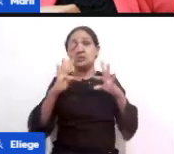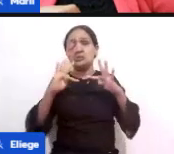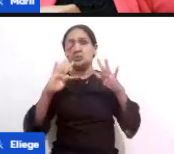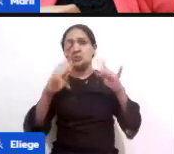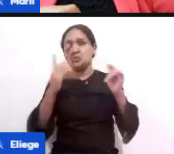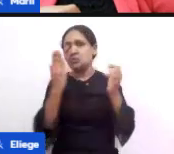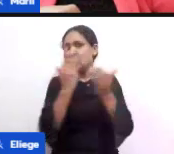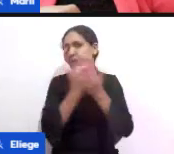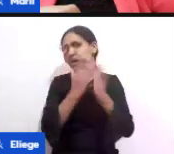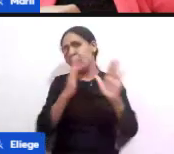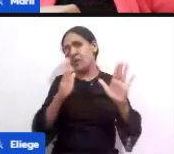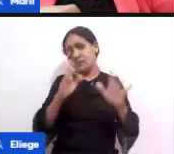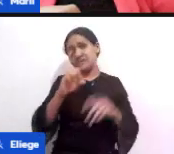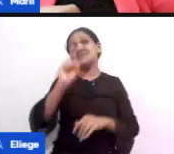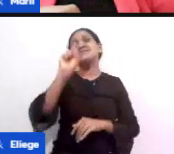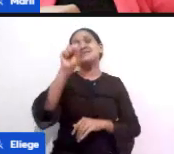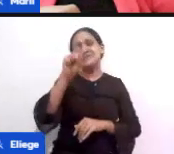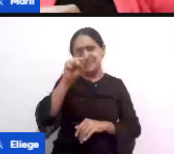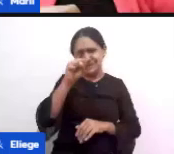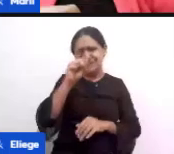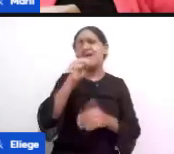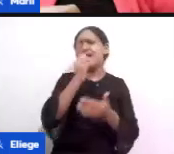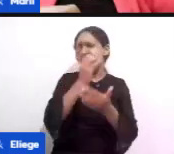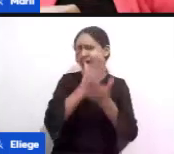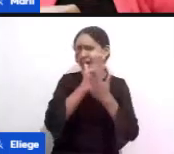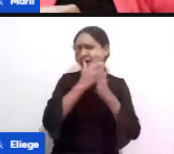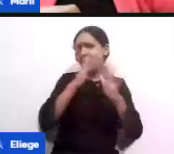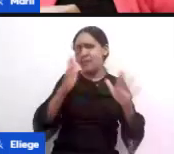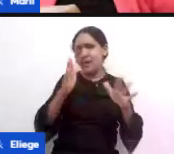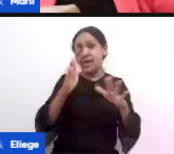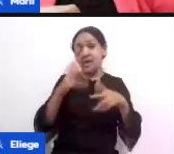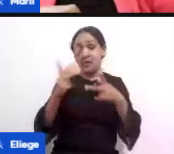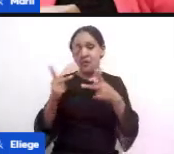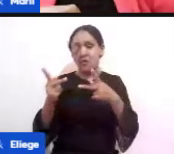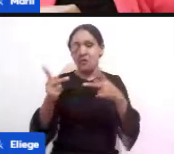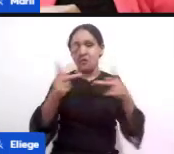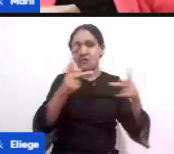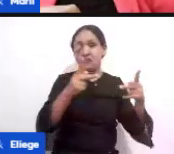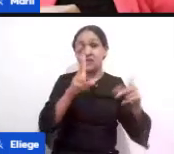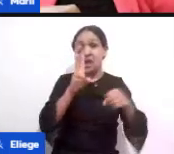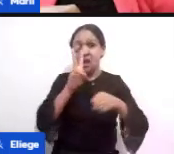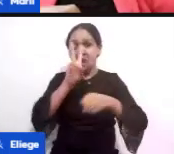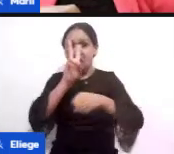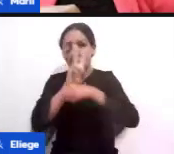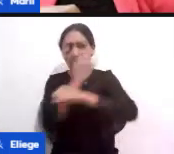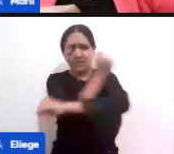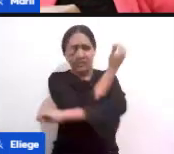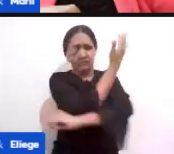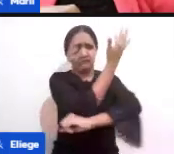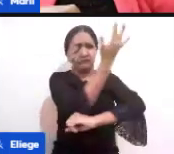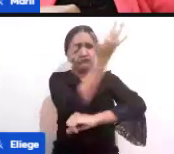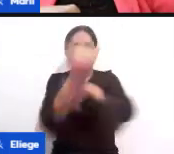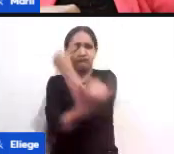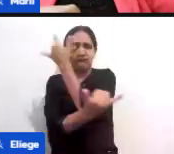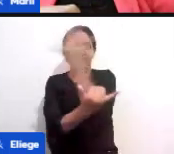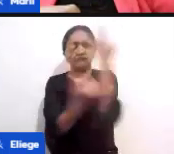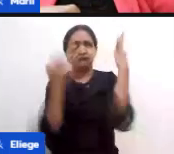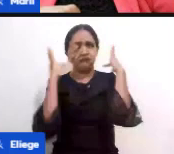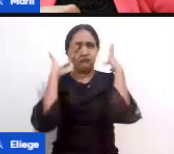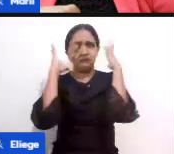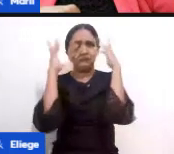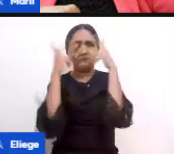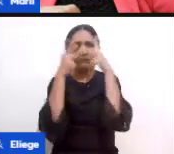e vai passar, te convido a cuidar mais da natureza e dos animais.